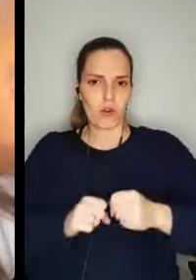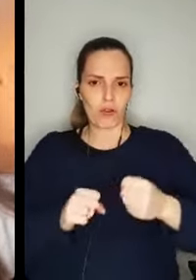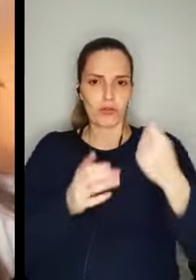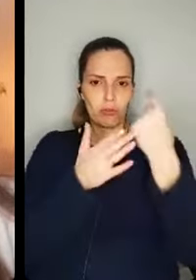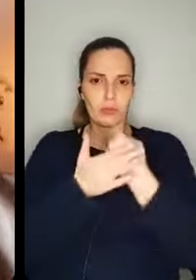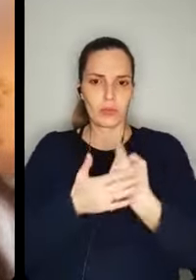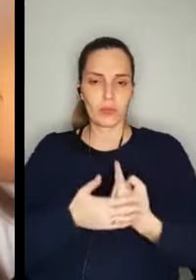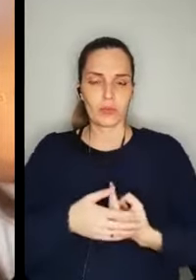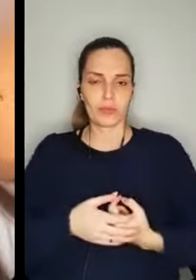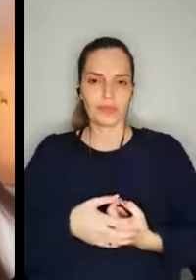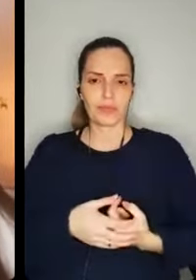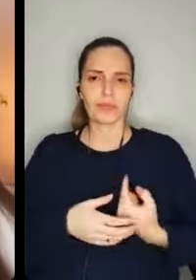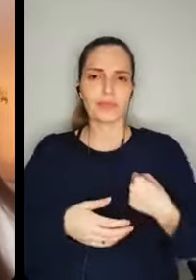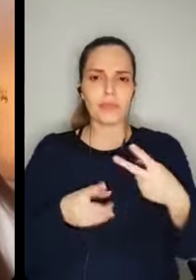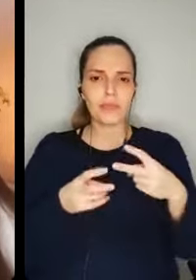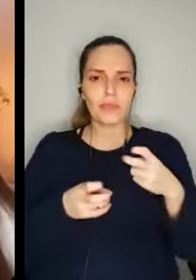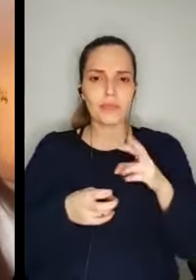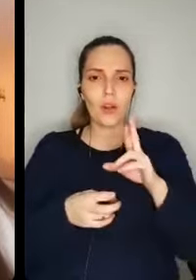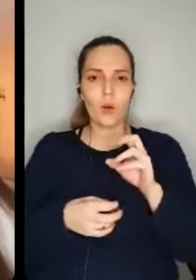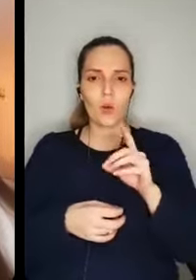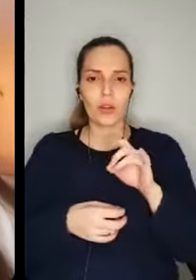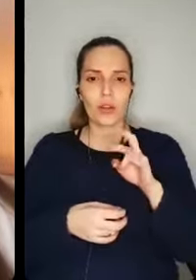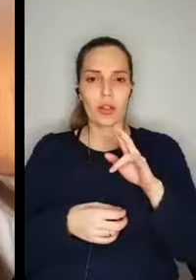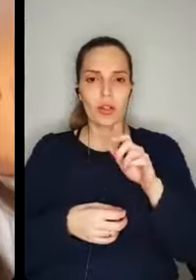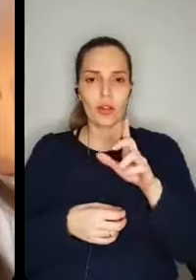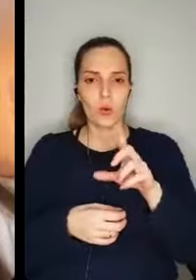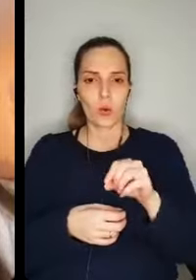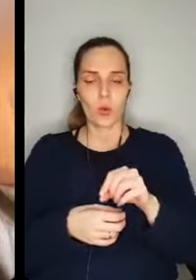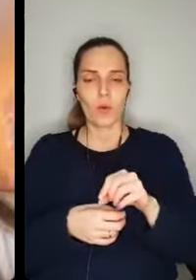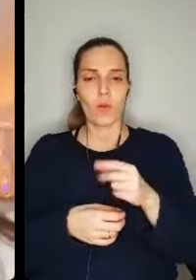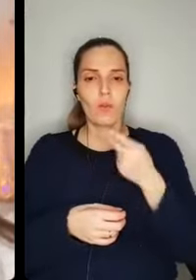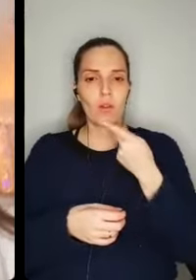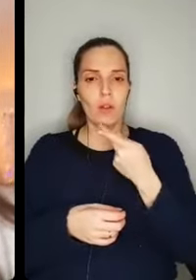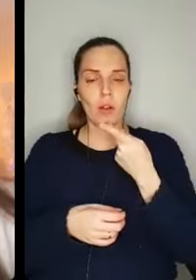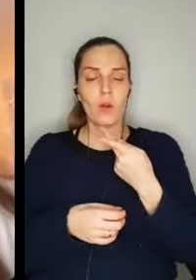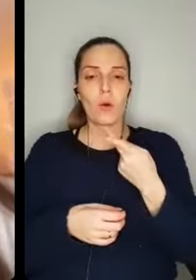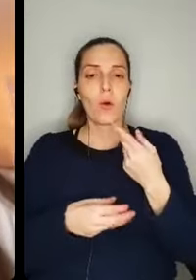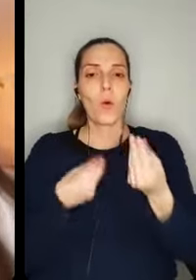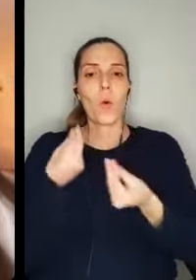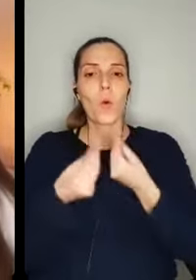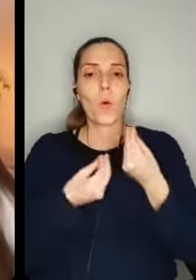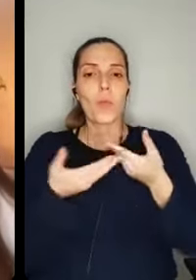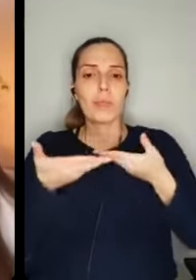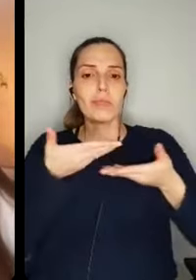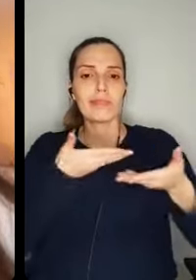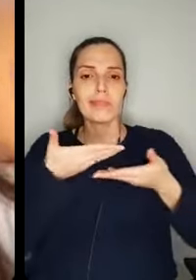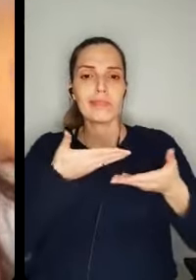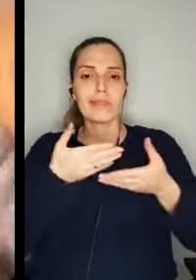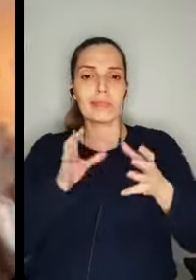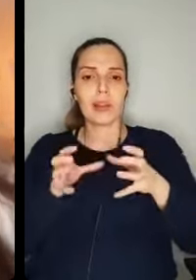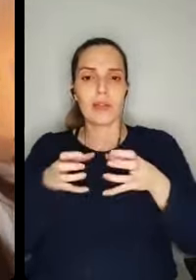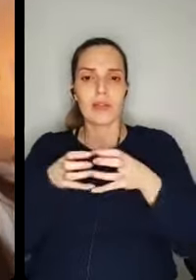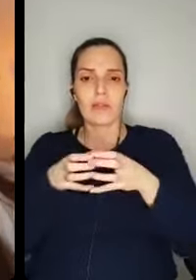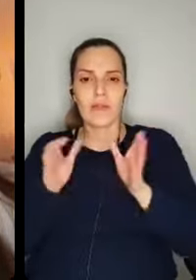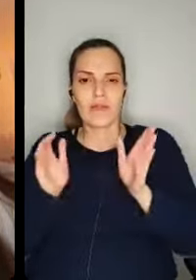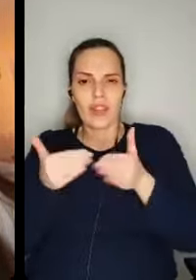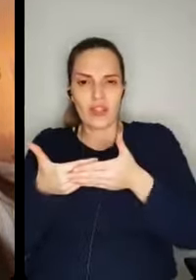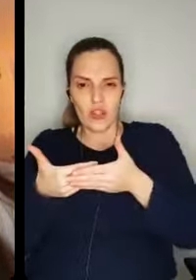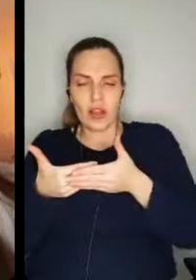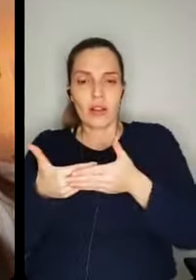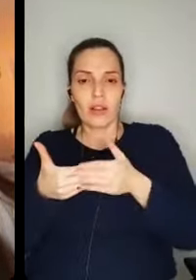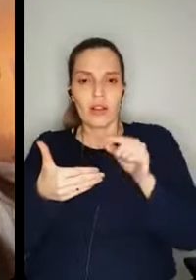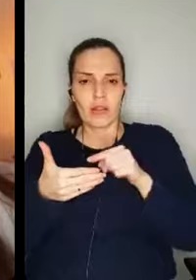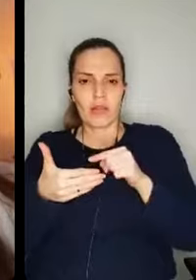Rocha comentou aqui como é a interação entre alunos que não são da mesma turma. Ter uma turma fechada não prejudica muito?